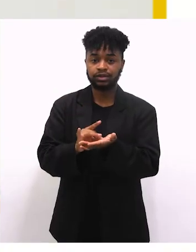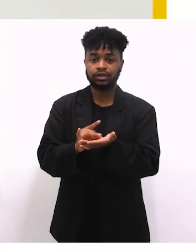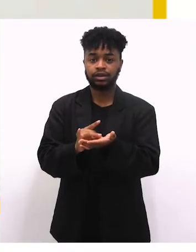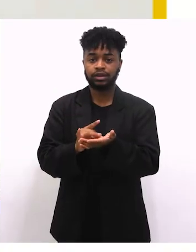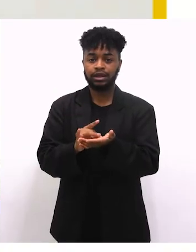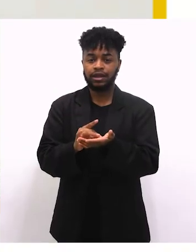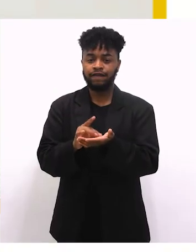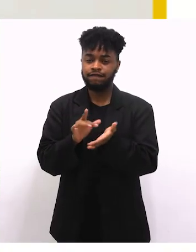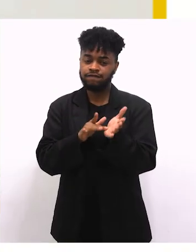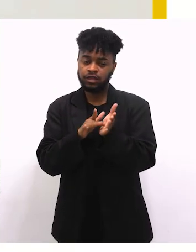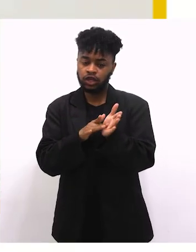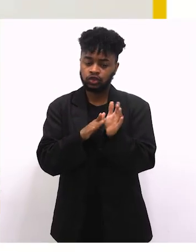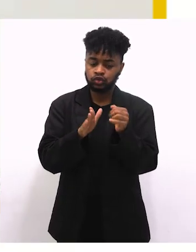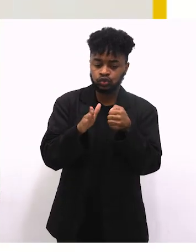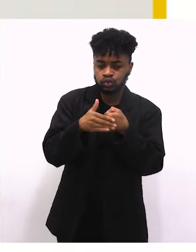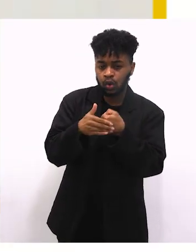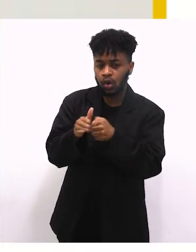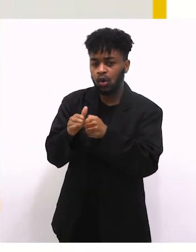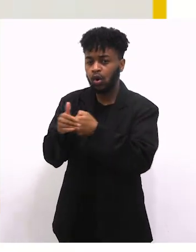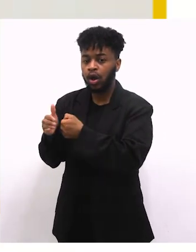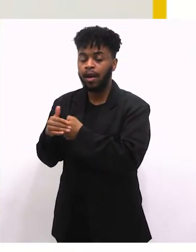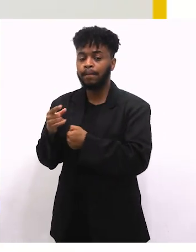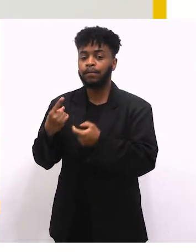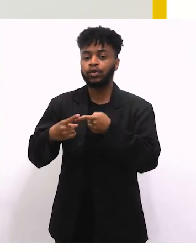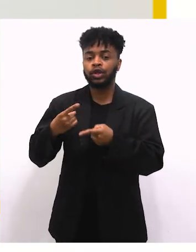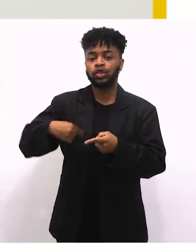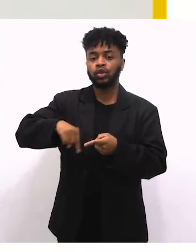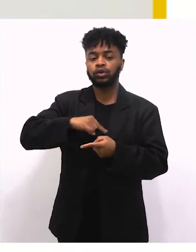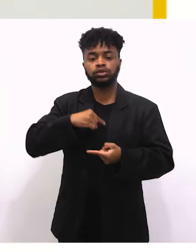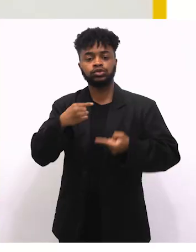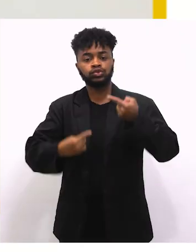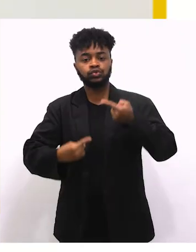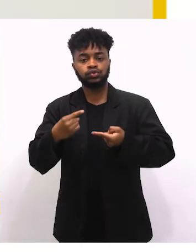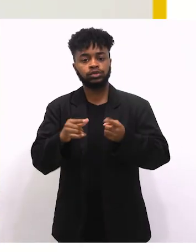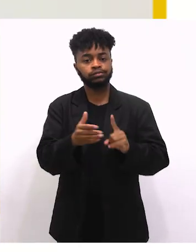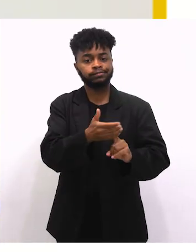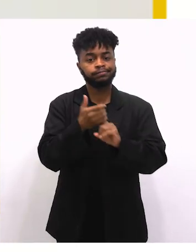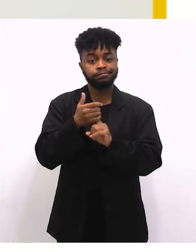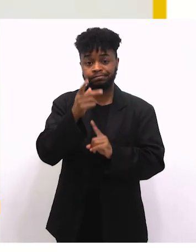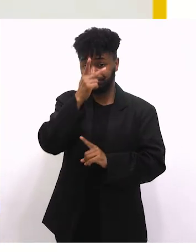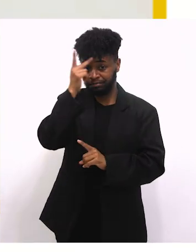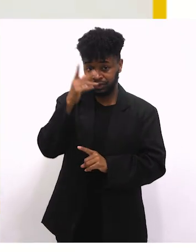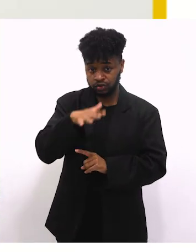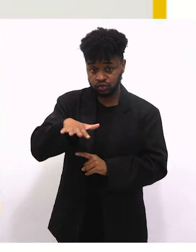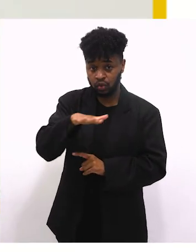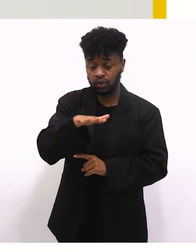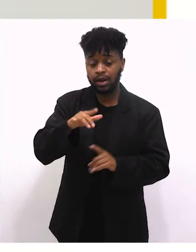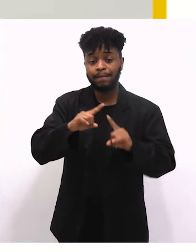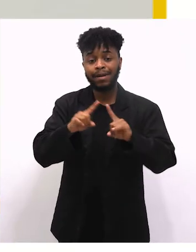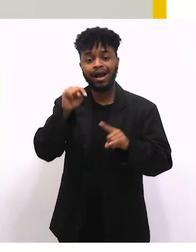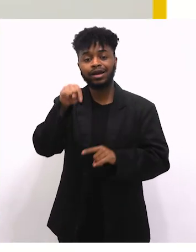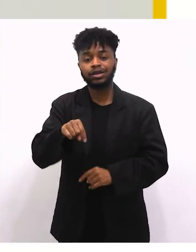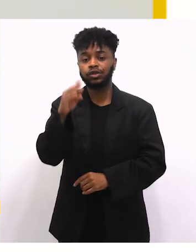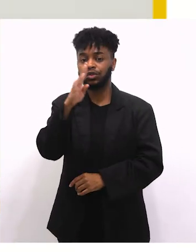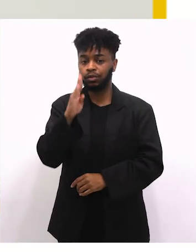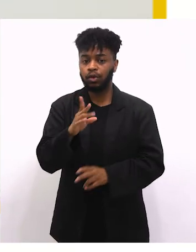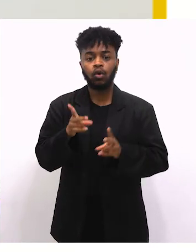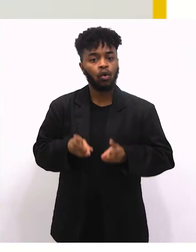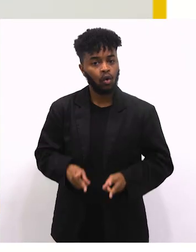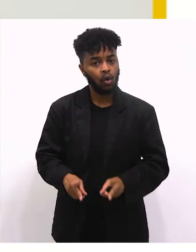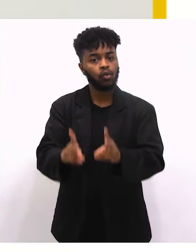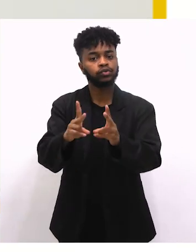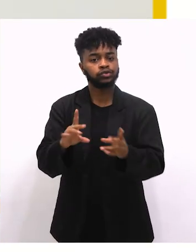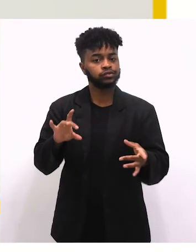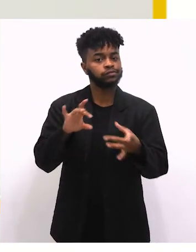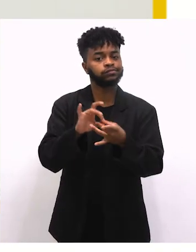tudo camuflado, porque nós falamos do tráfico de pessoas e ele ainda no Brasil